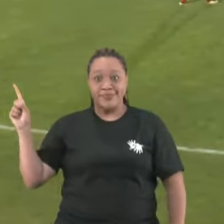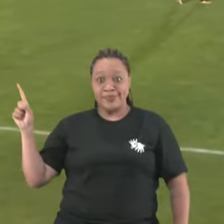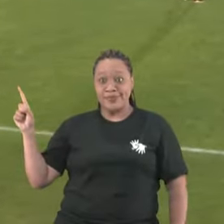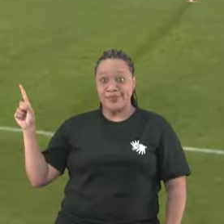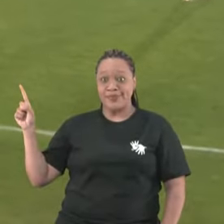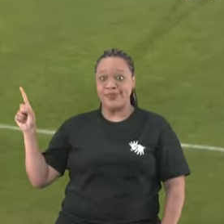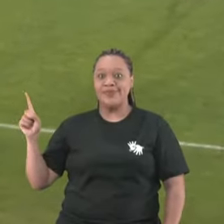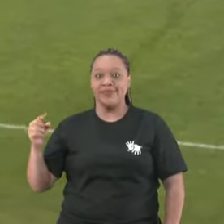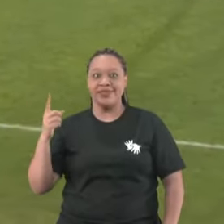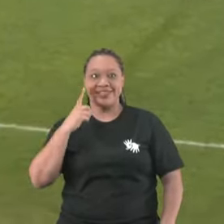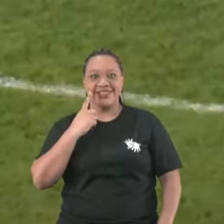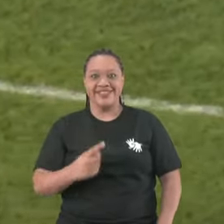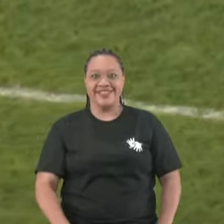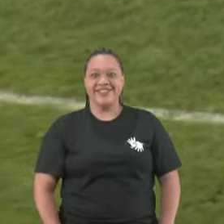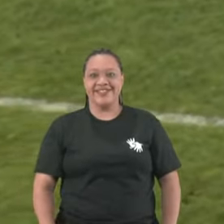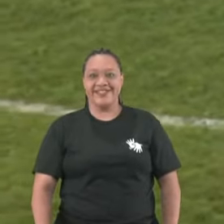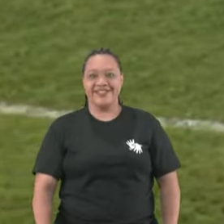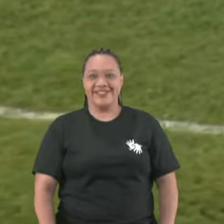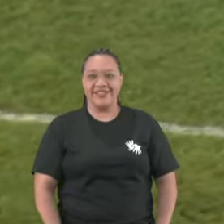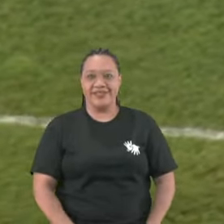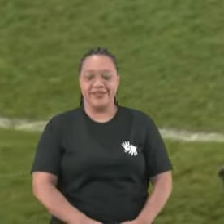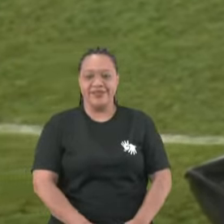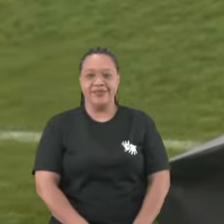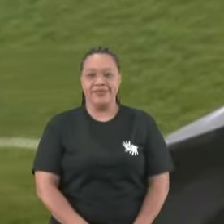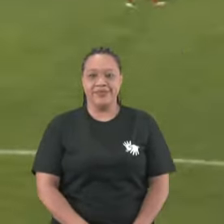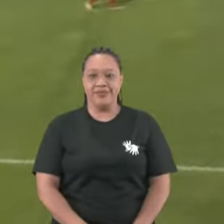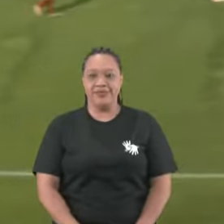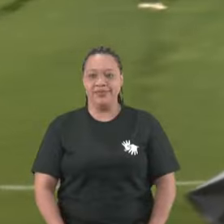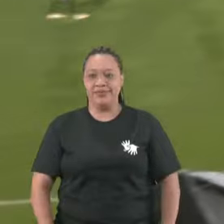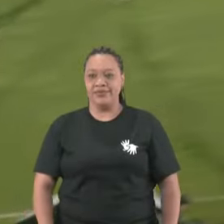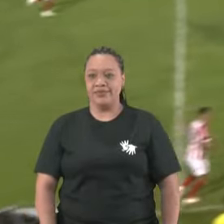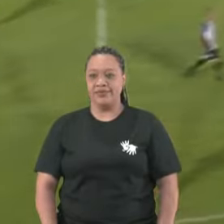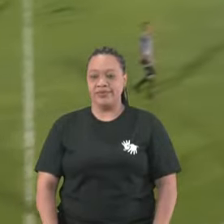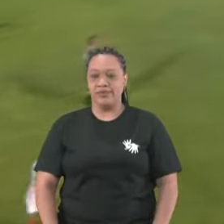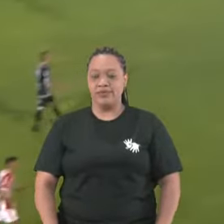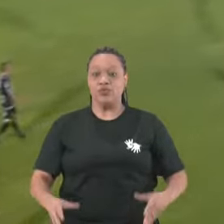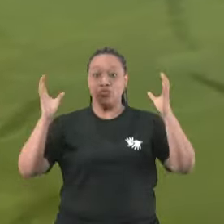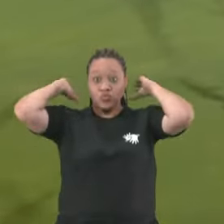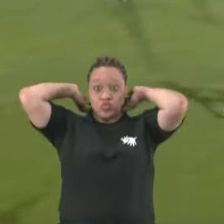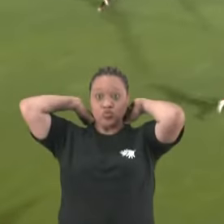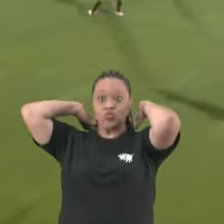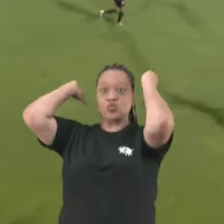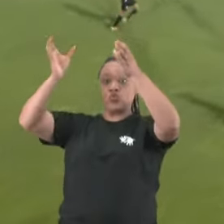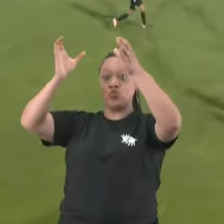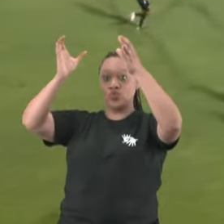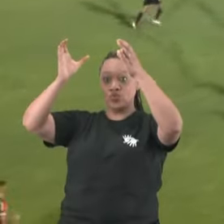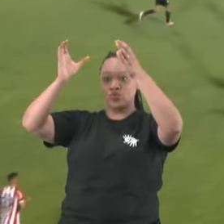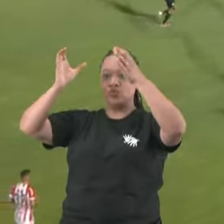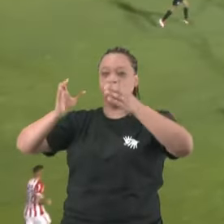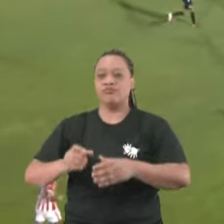evitando a descida alvinegra. Sobe mais, Falcão! Sobe mais!